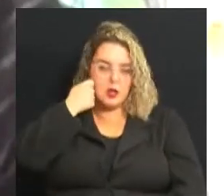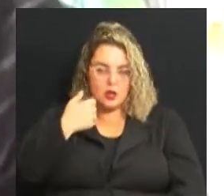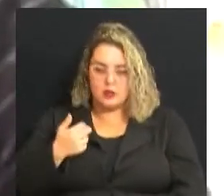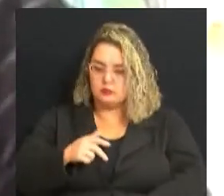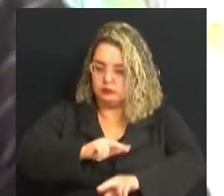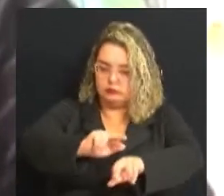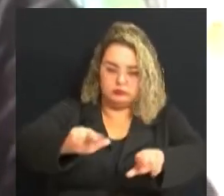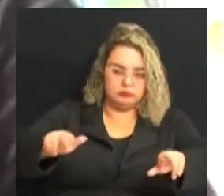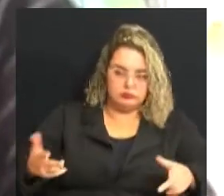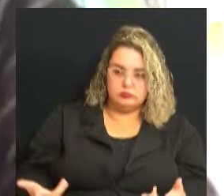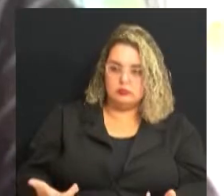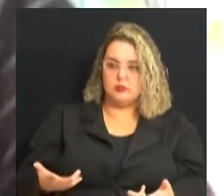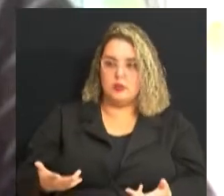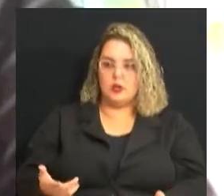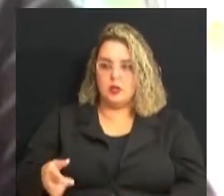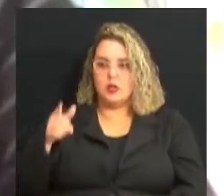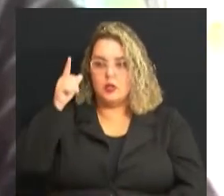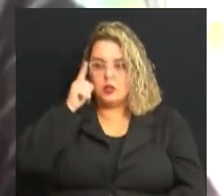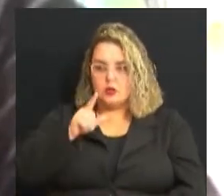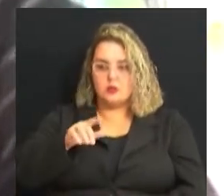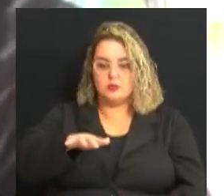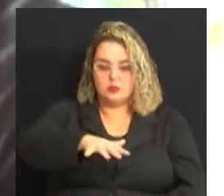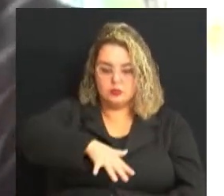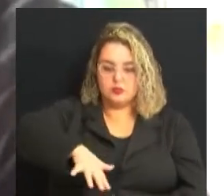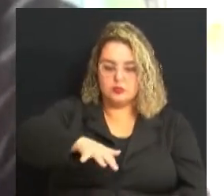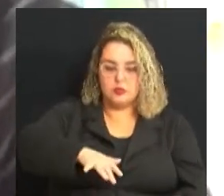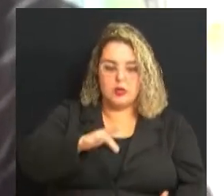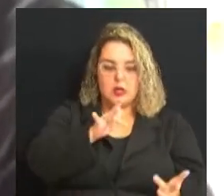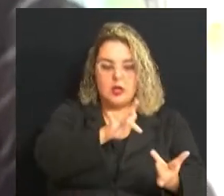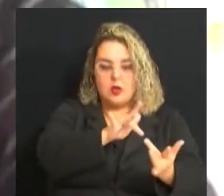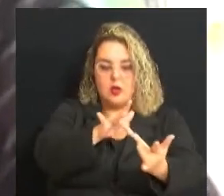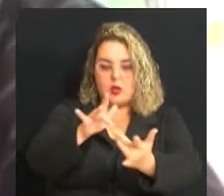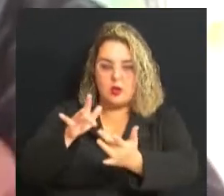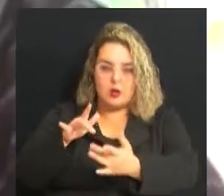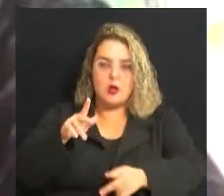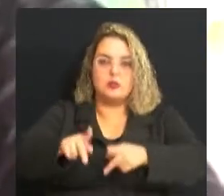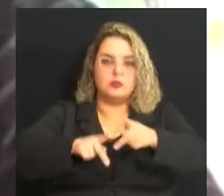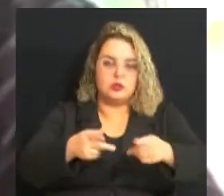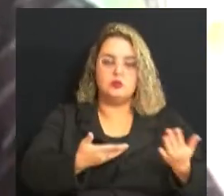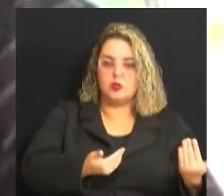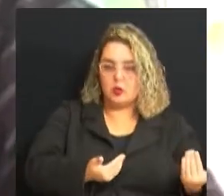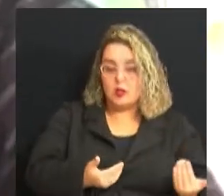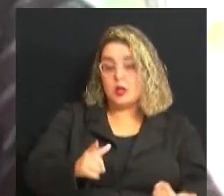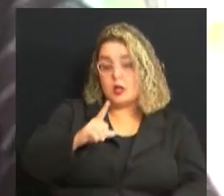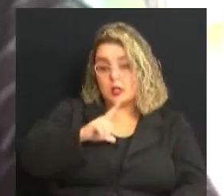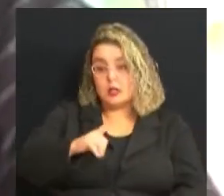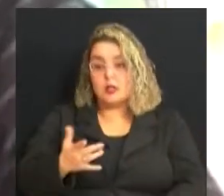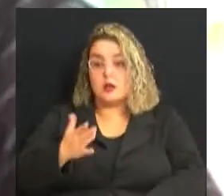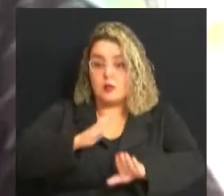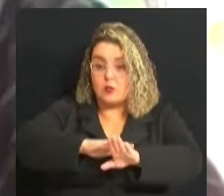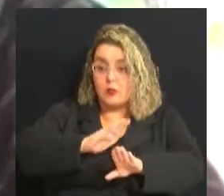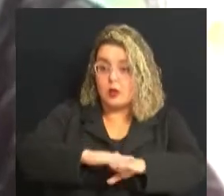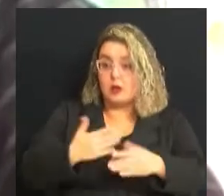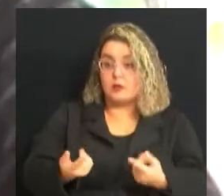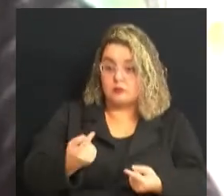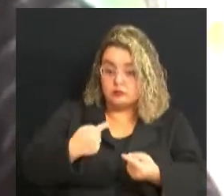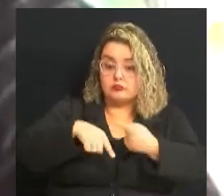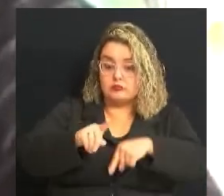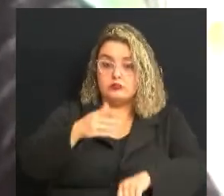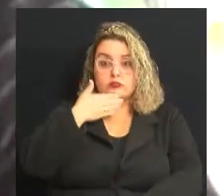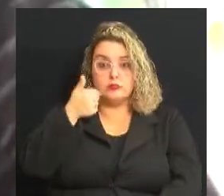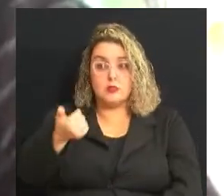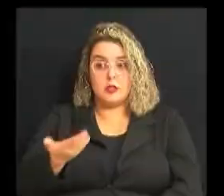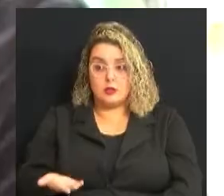artistas que alcançam mais esse público jovem e houve de certa forma uma reação